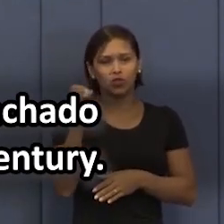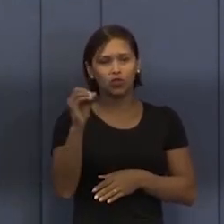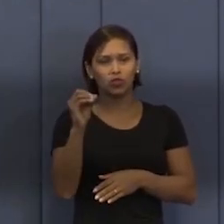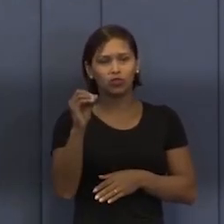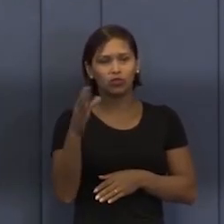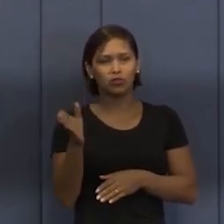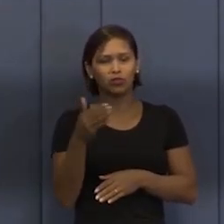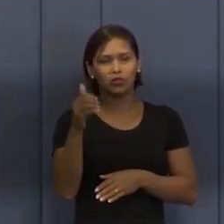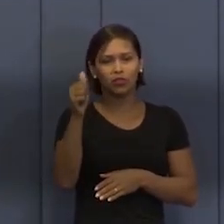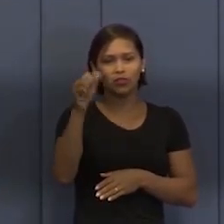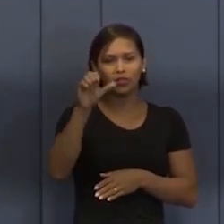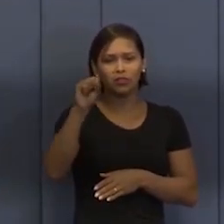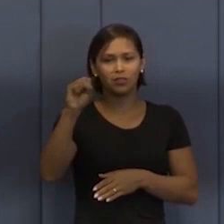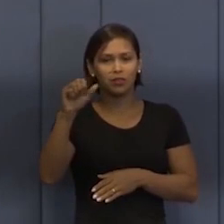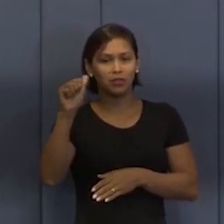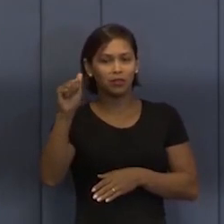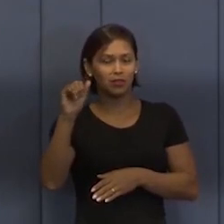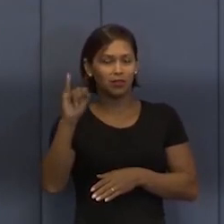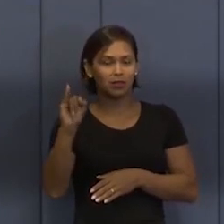XX. O Corsão era um gênio. Aqui ele errou.